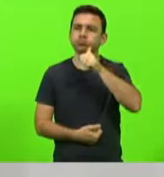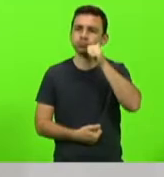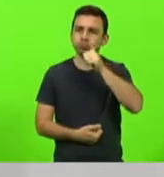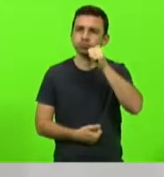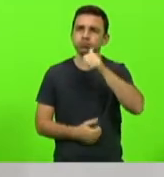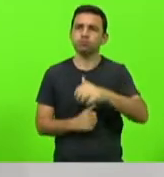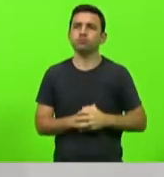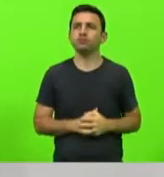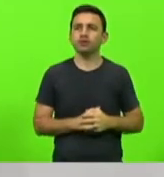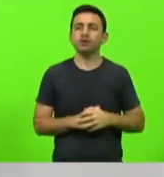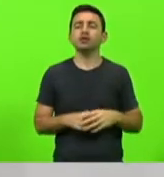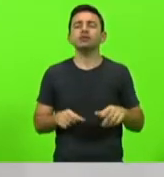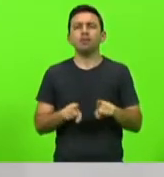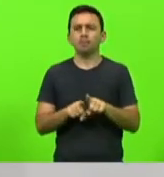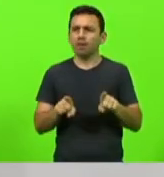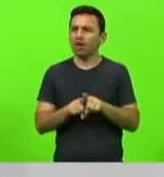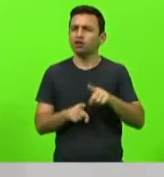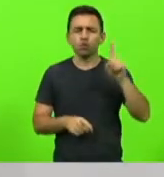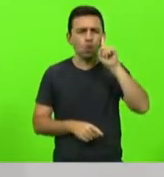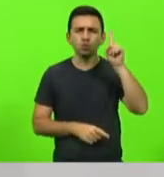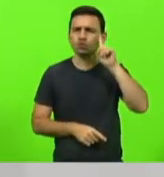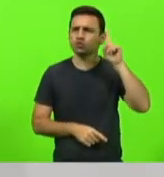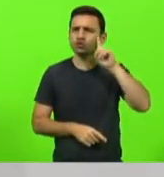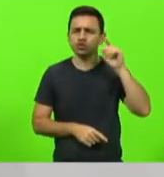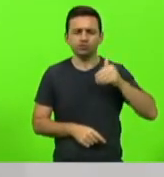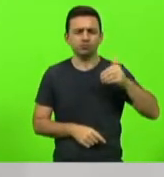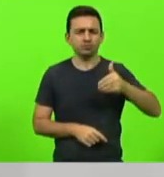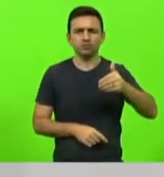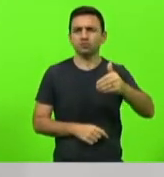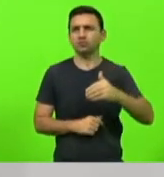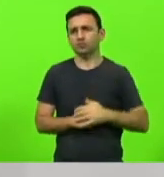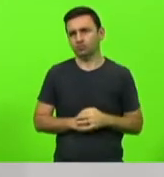no dia a dia, deputado Celso. E